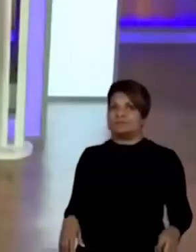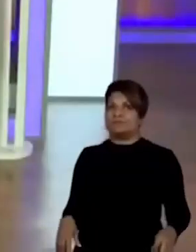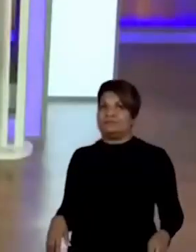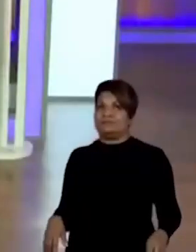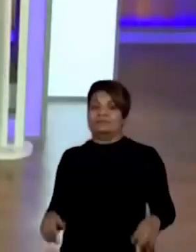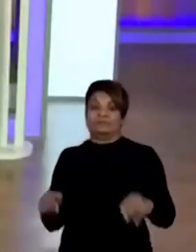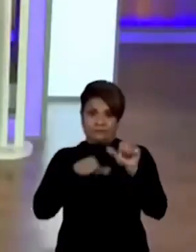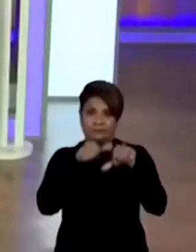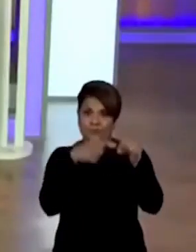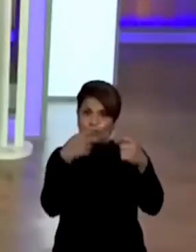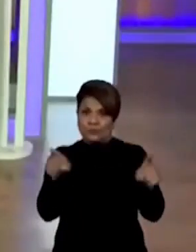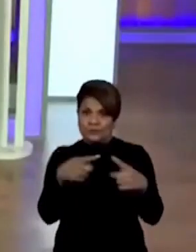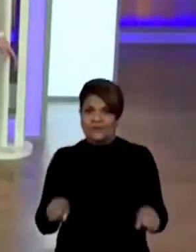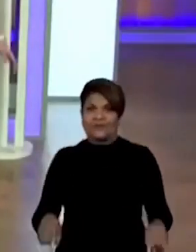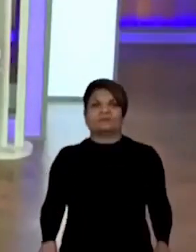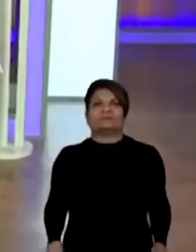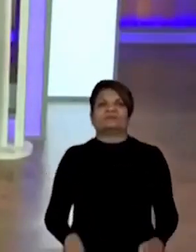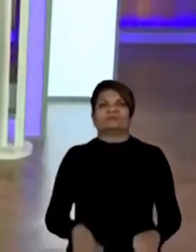A música?